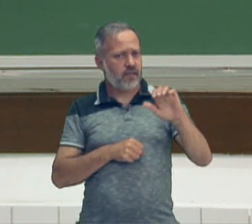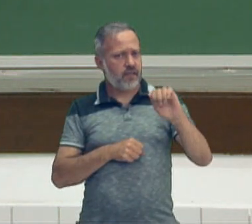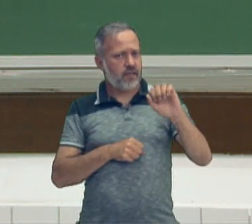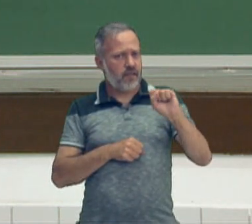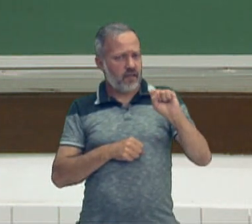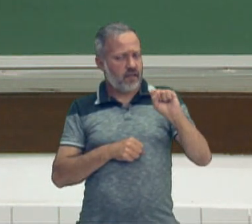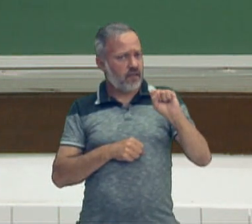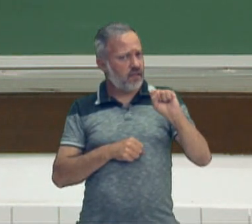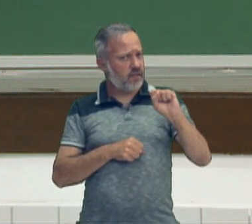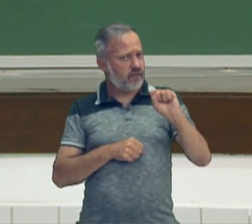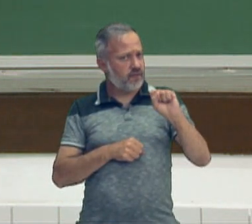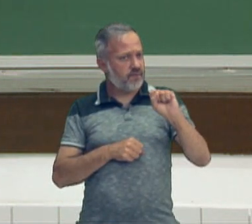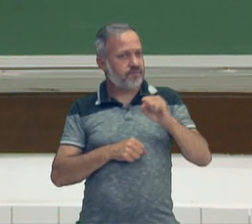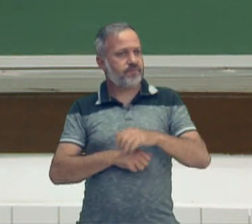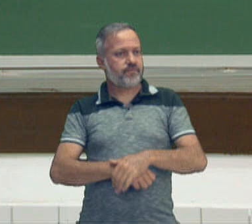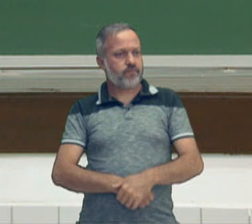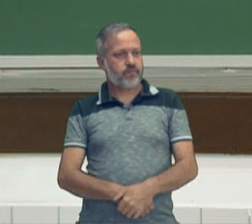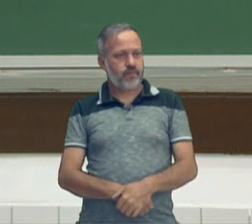cidade asteca.